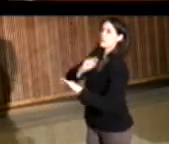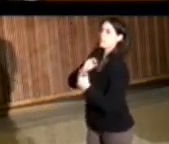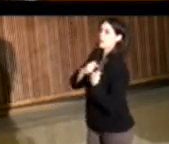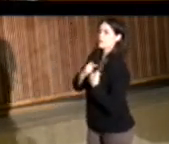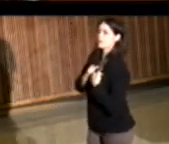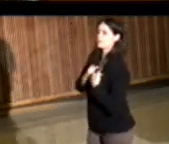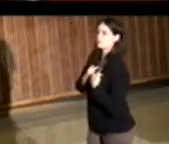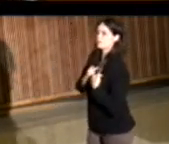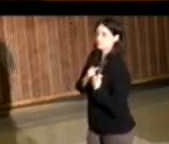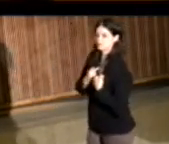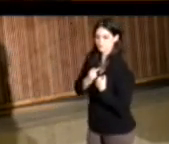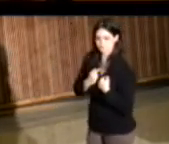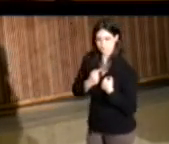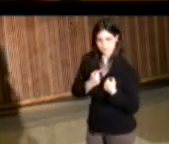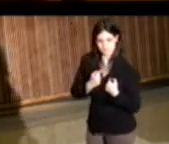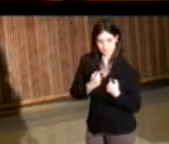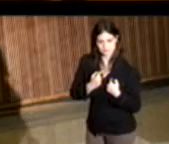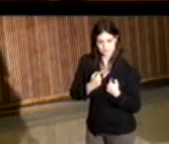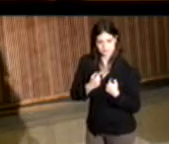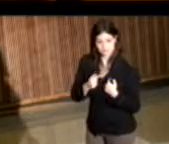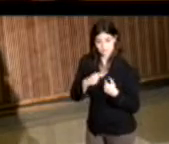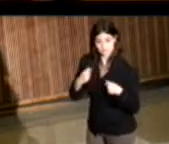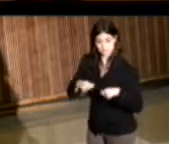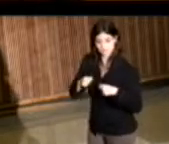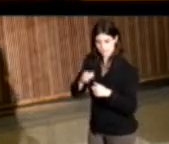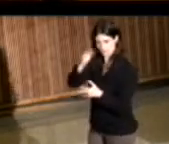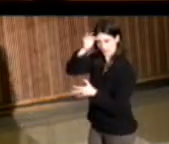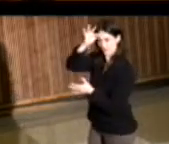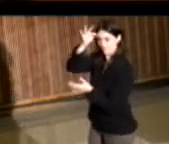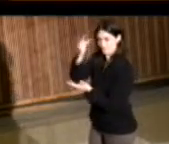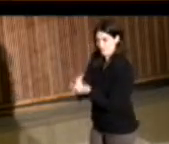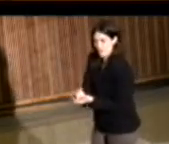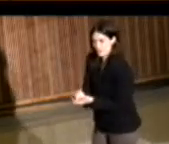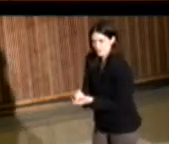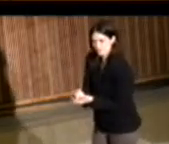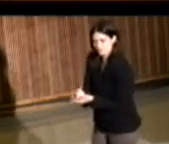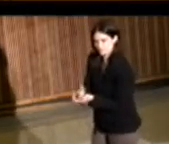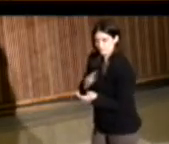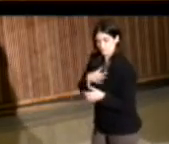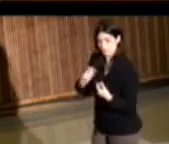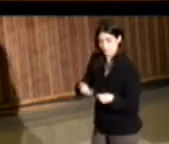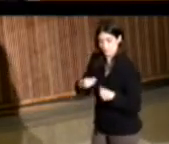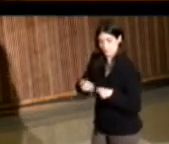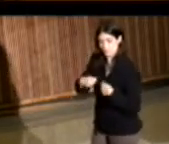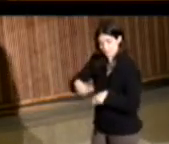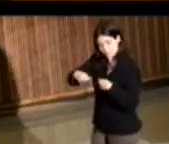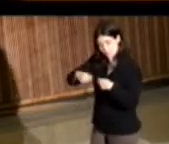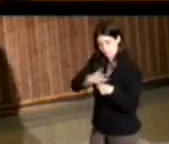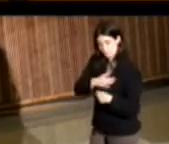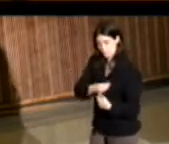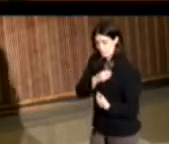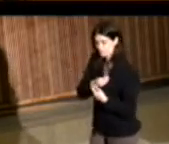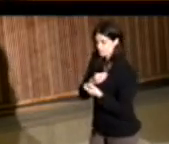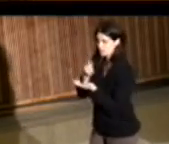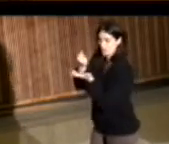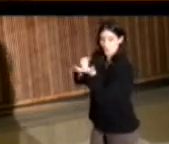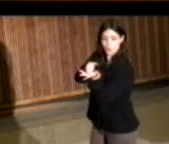o controle da nossa vida para Jesus. Senhor, o Senhor vai precisar mudar os meus